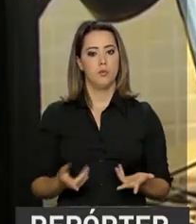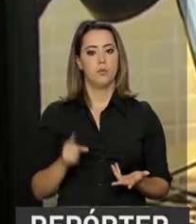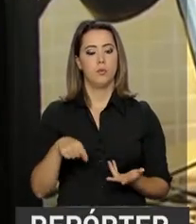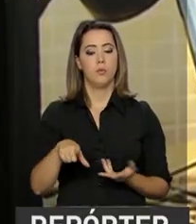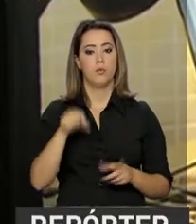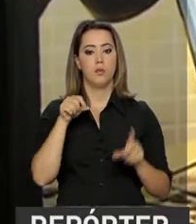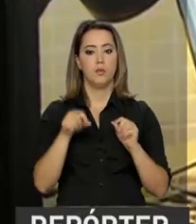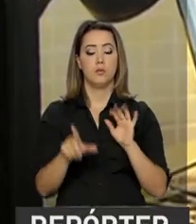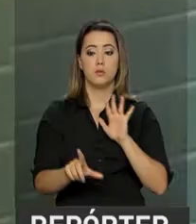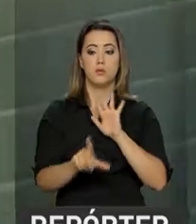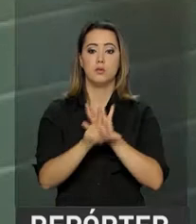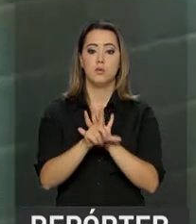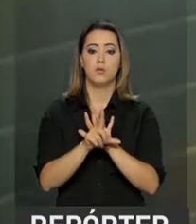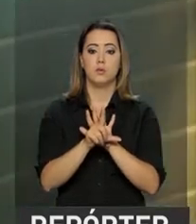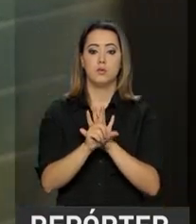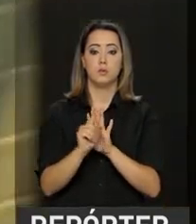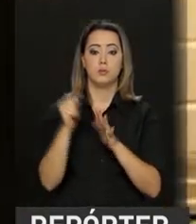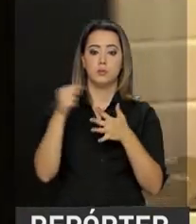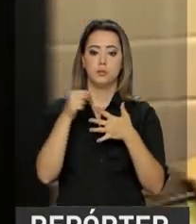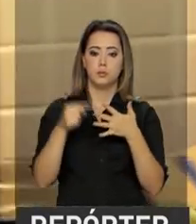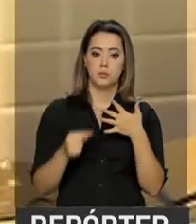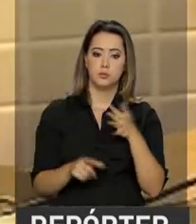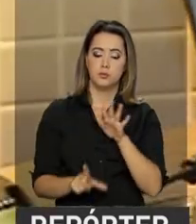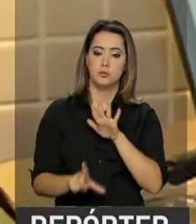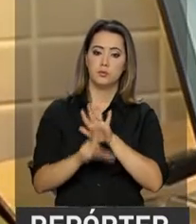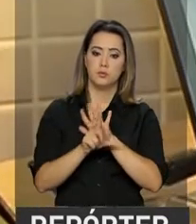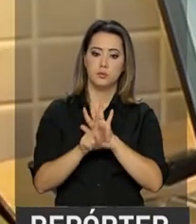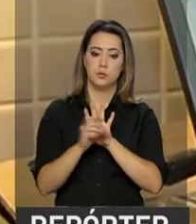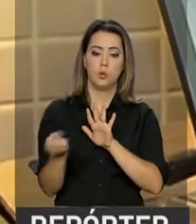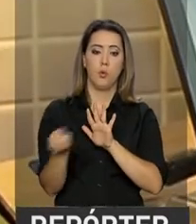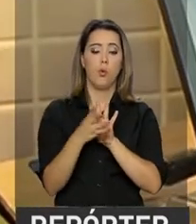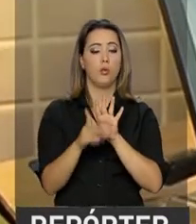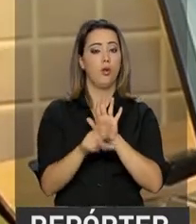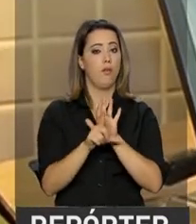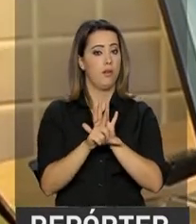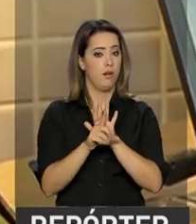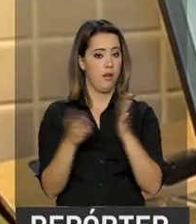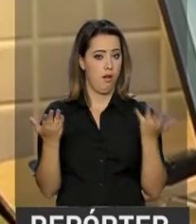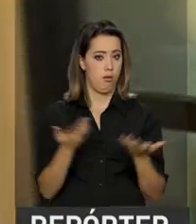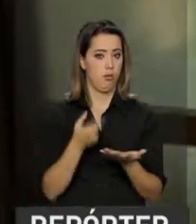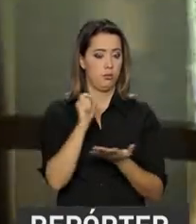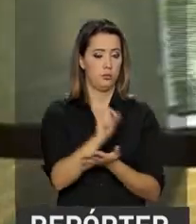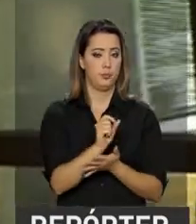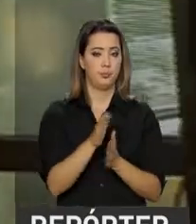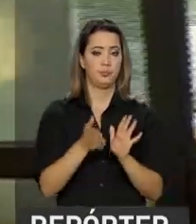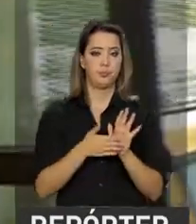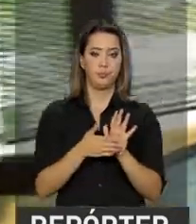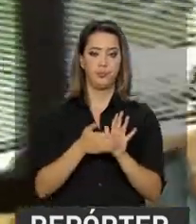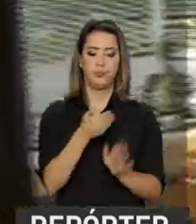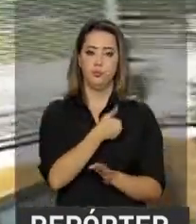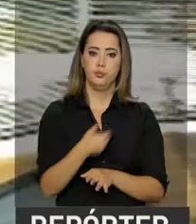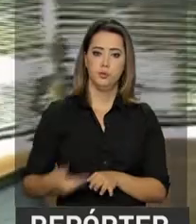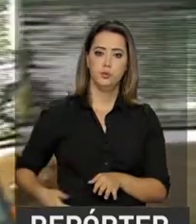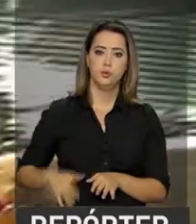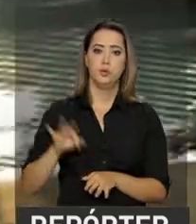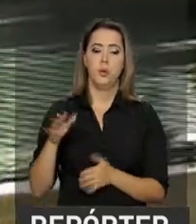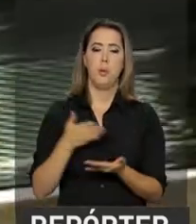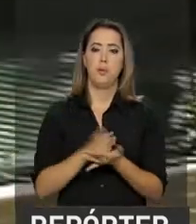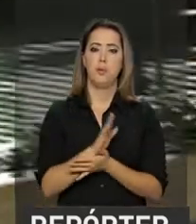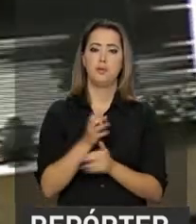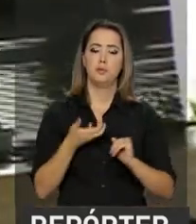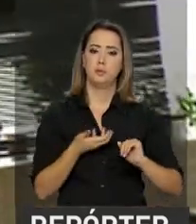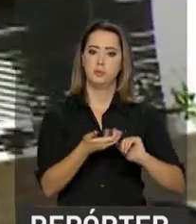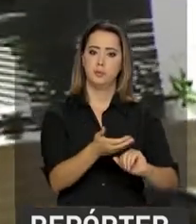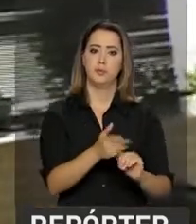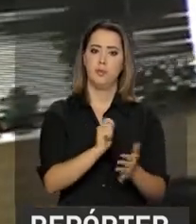definido pela legislação foi um dos itens legalizados pela modernização das leis trabalhistas proposta pelo governo aprovada pelo congresso